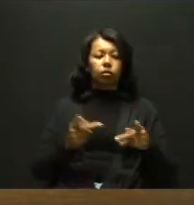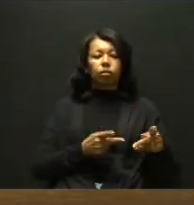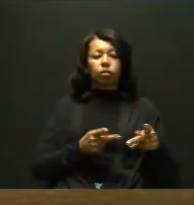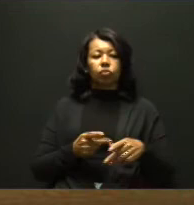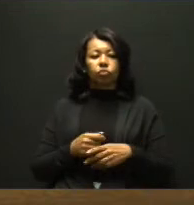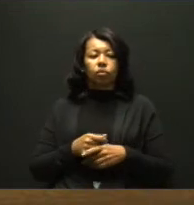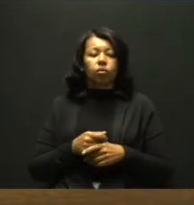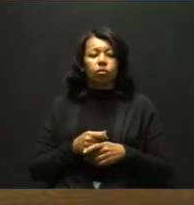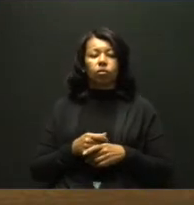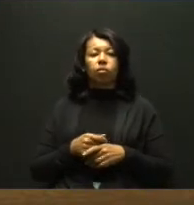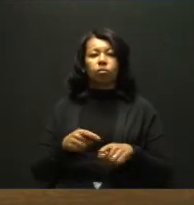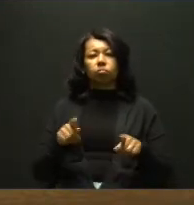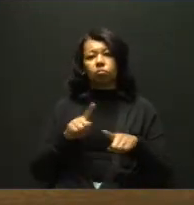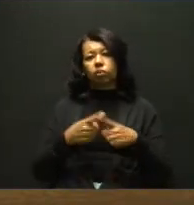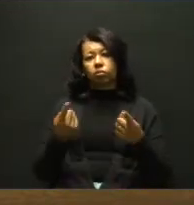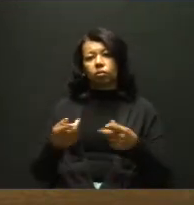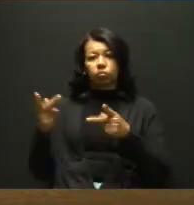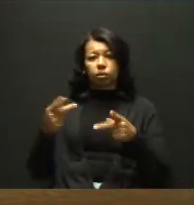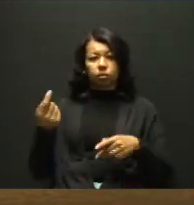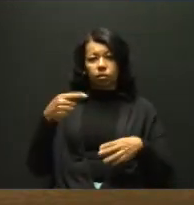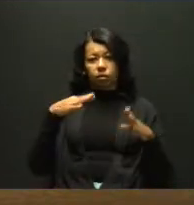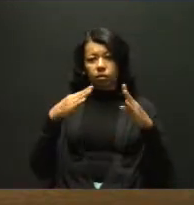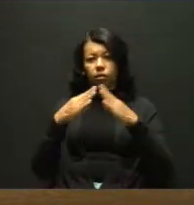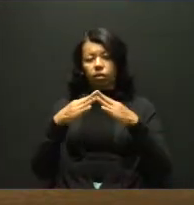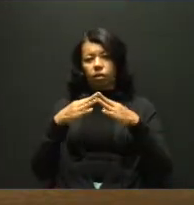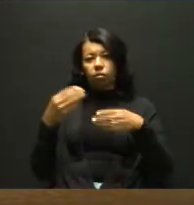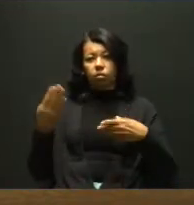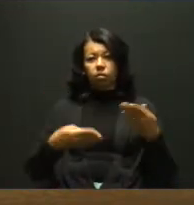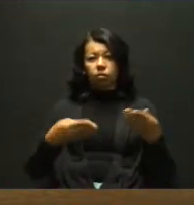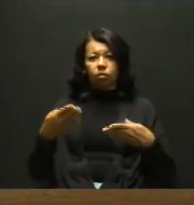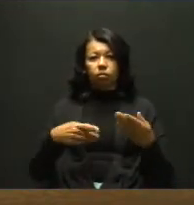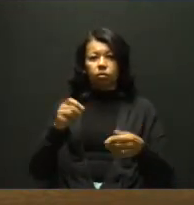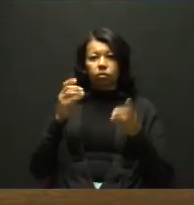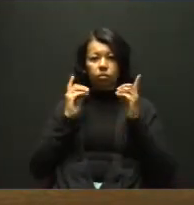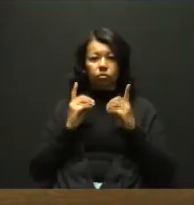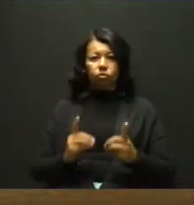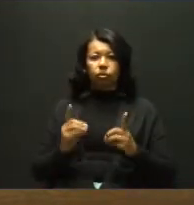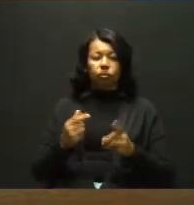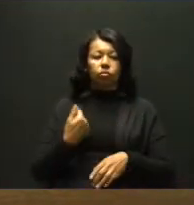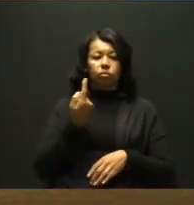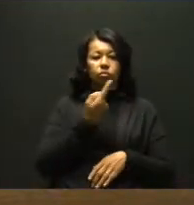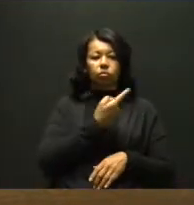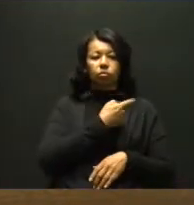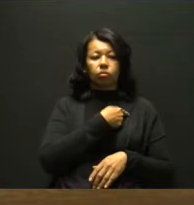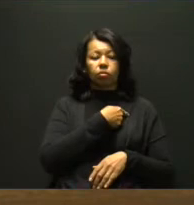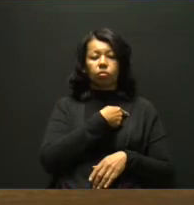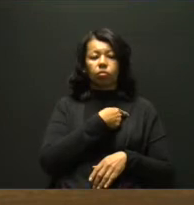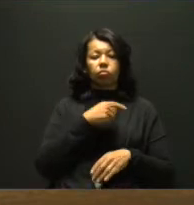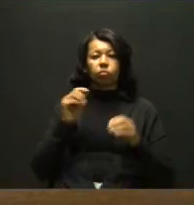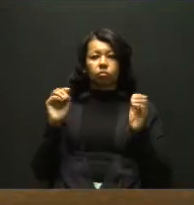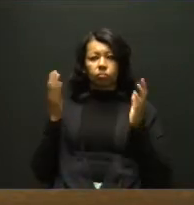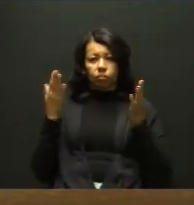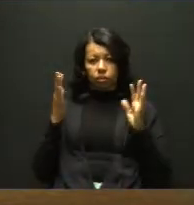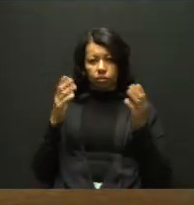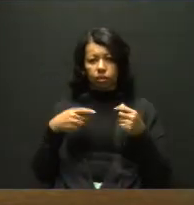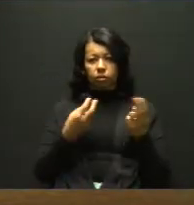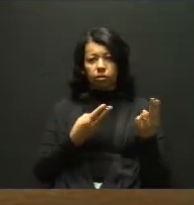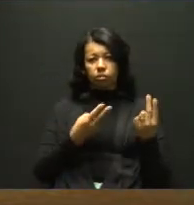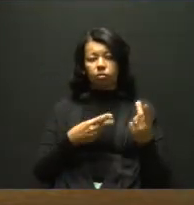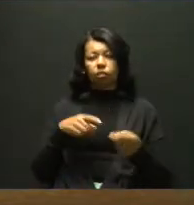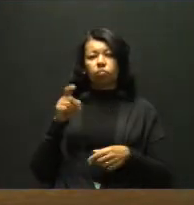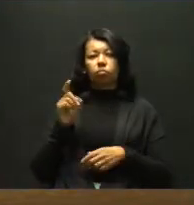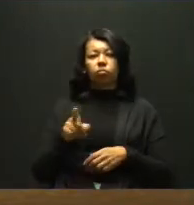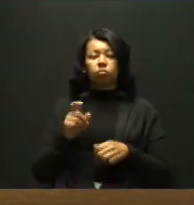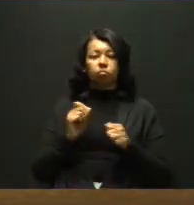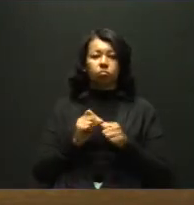vez abrilhantado com a sua presença casa e os servidores que merece o nosso o nosso parabenizar quando eu como estão